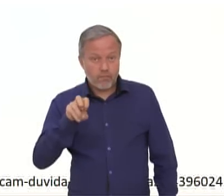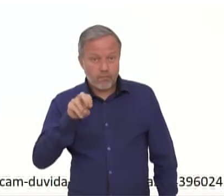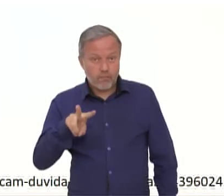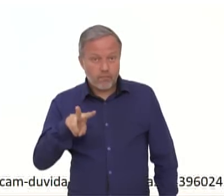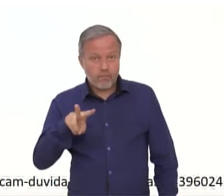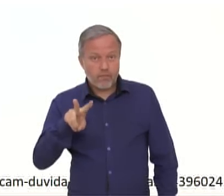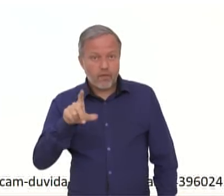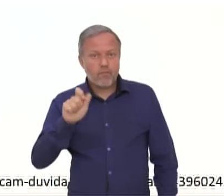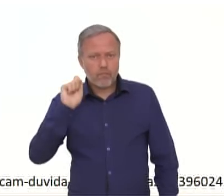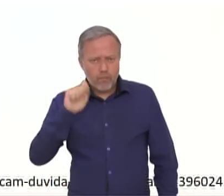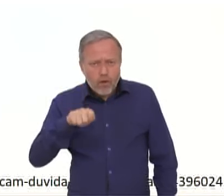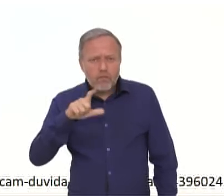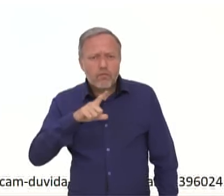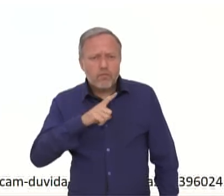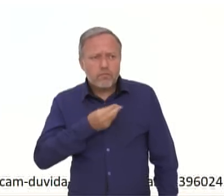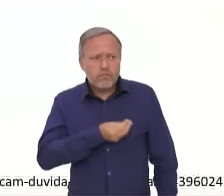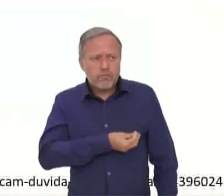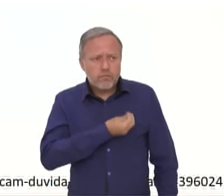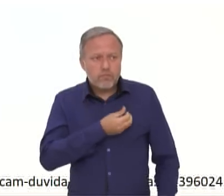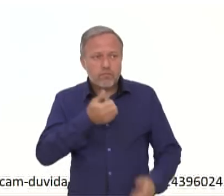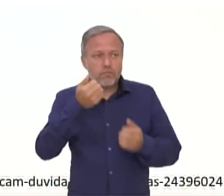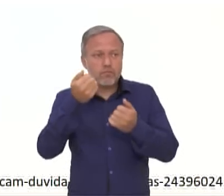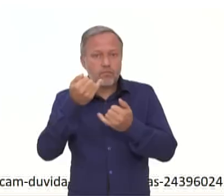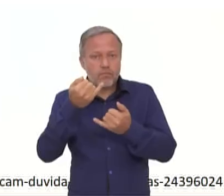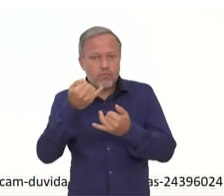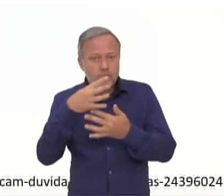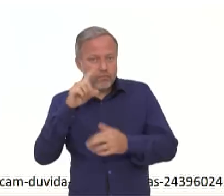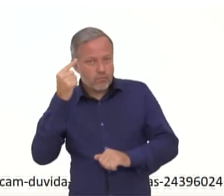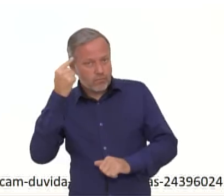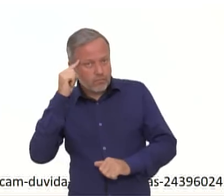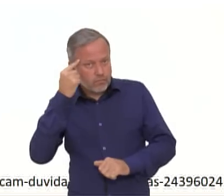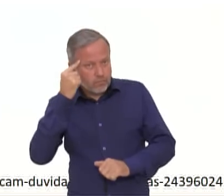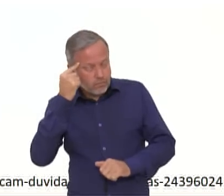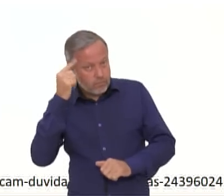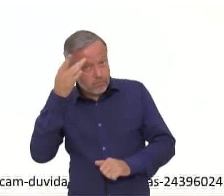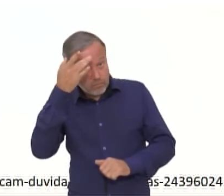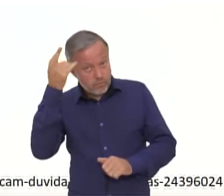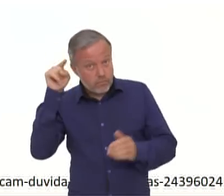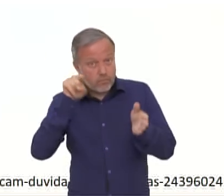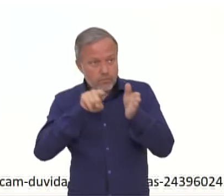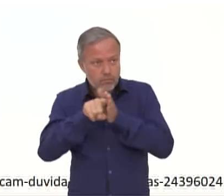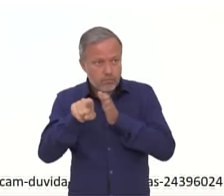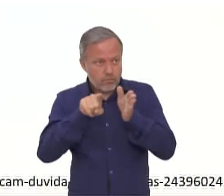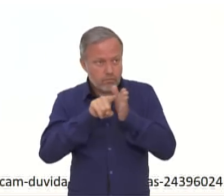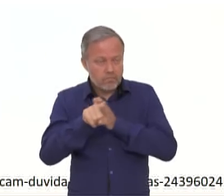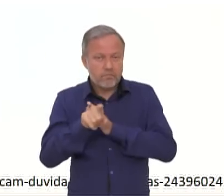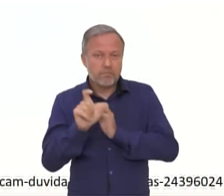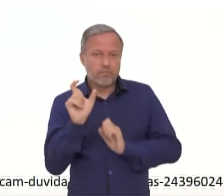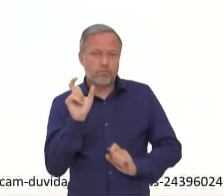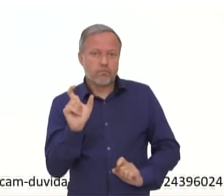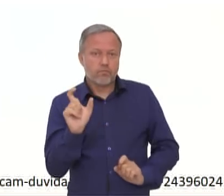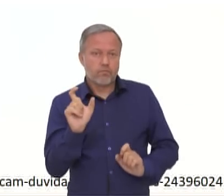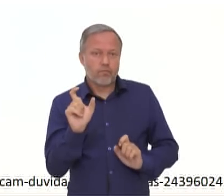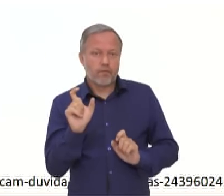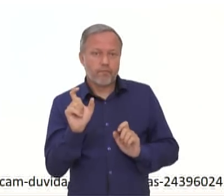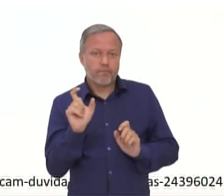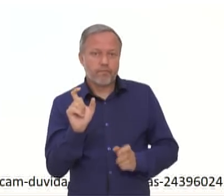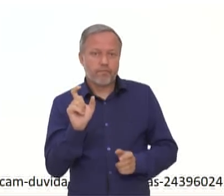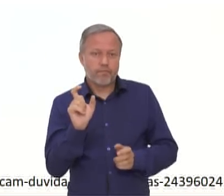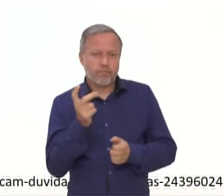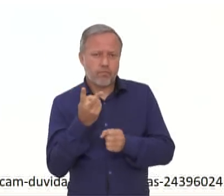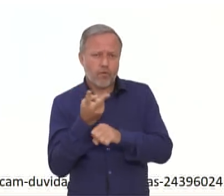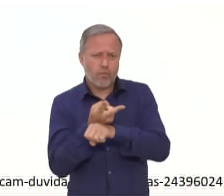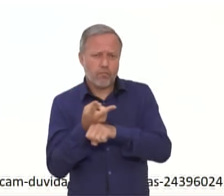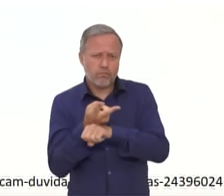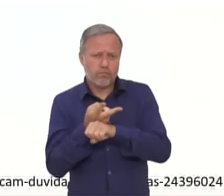vivo? Especialistas explicam dúvida de internautas. A palavra nunca foi tão consultada no país